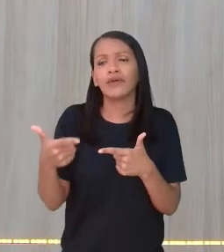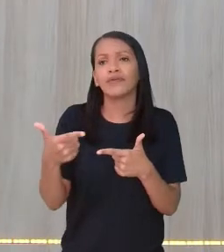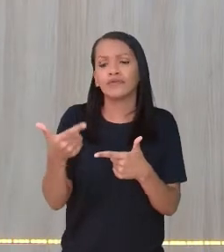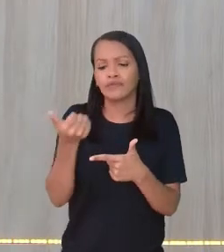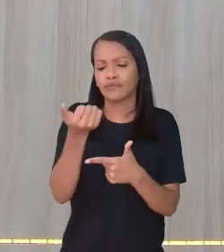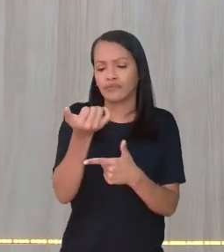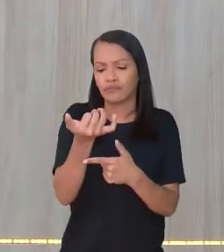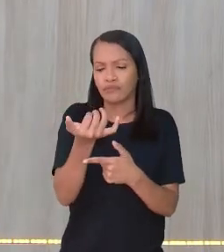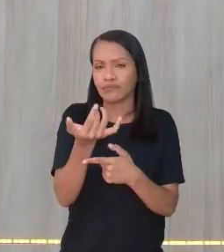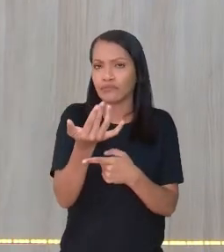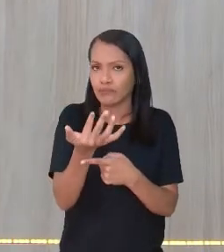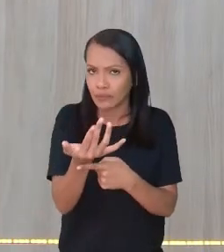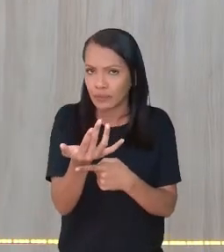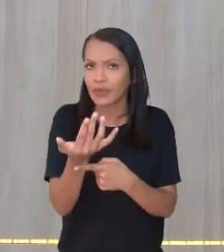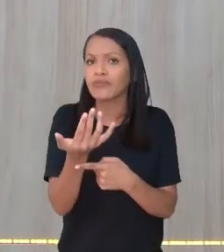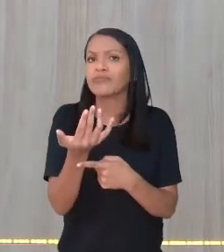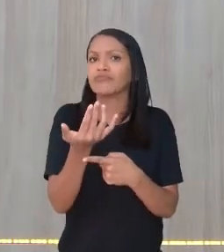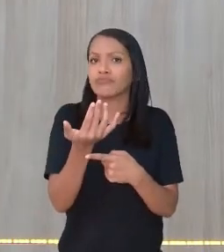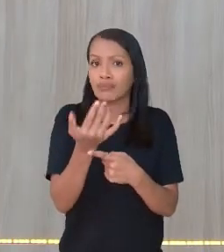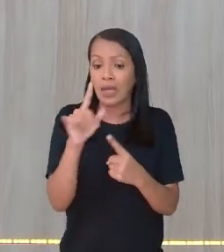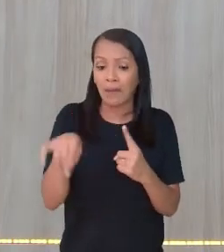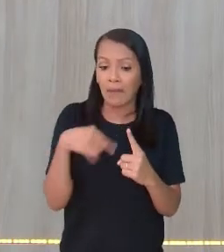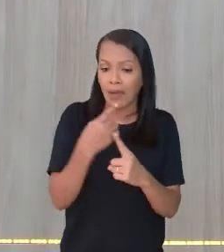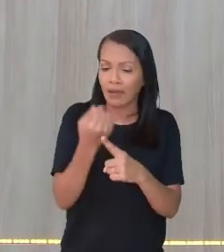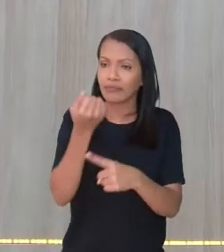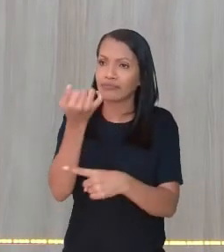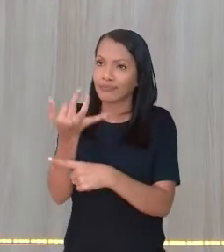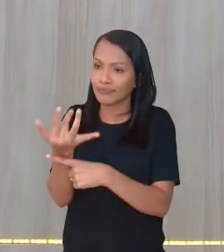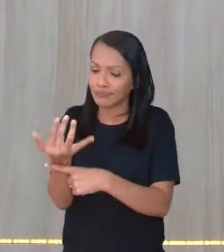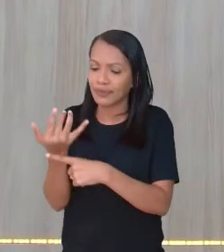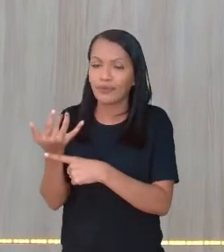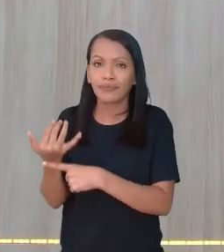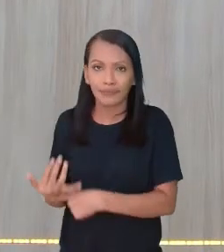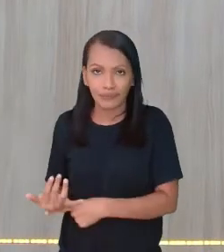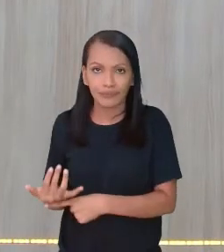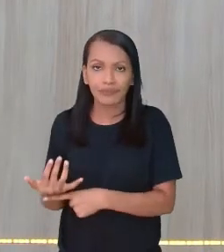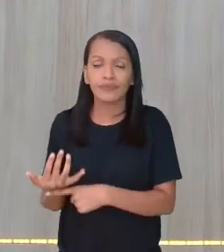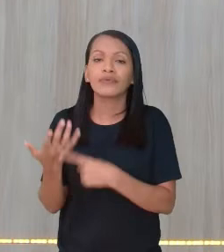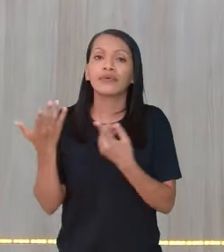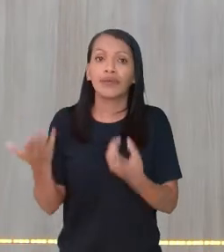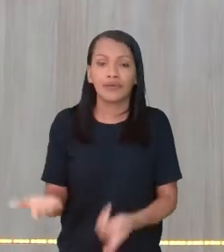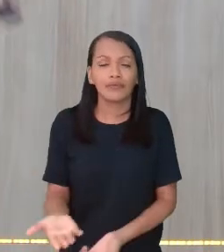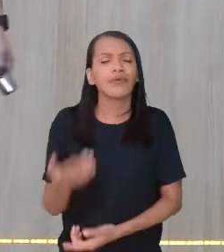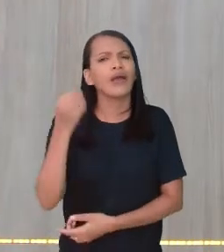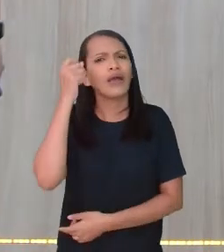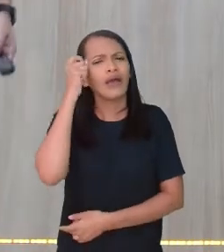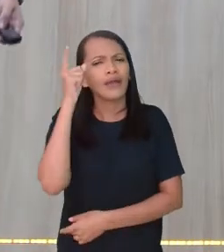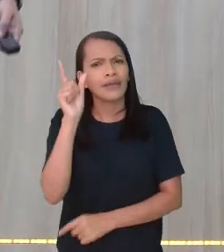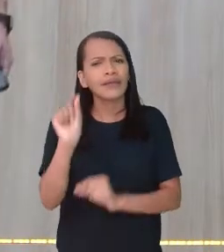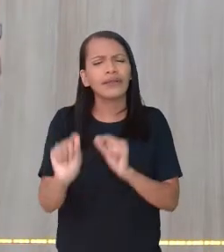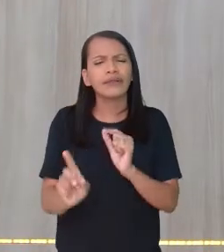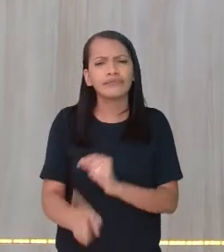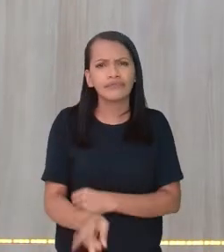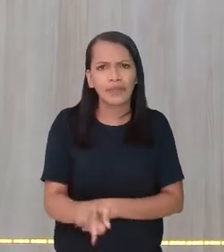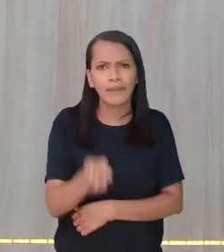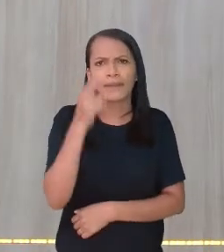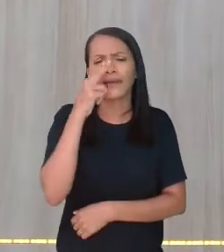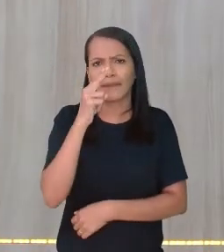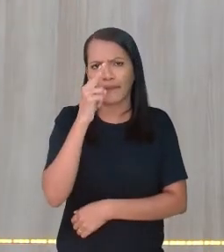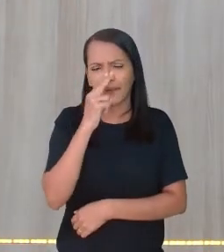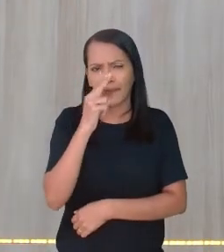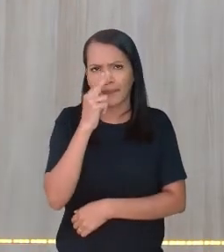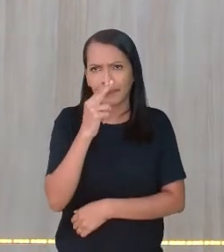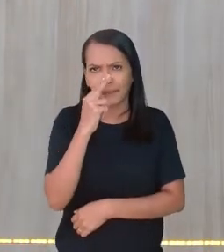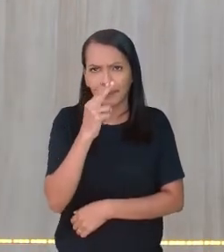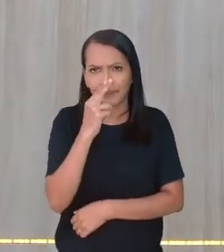outra fração. E aí a gente viu que, seguindo esse mesmo caso, a ideia é sempre a mesma. A gente vai